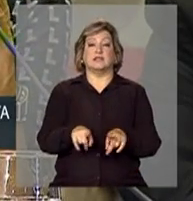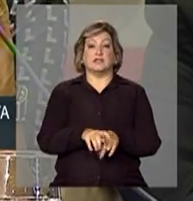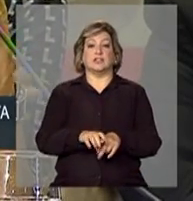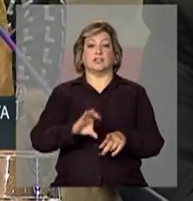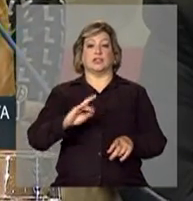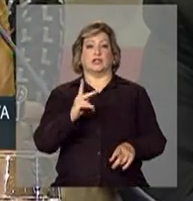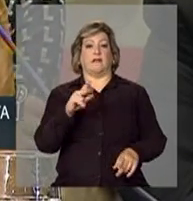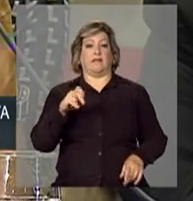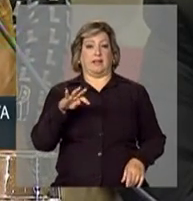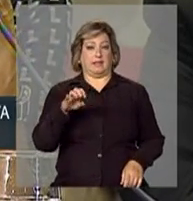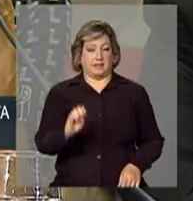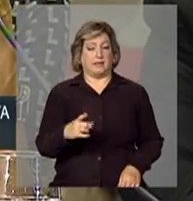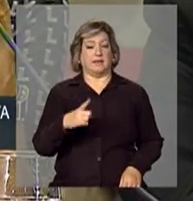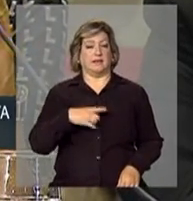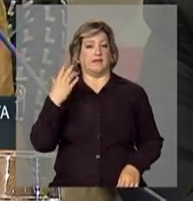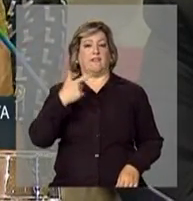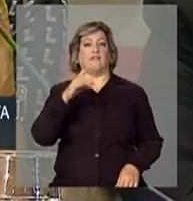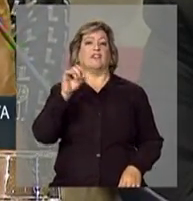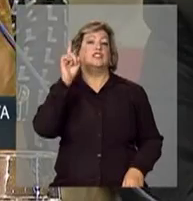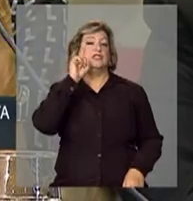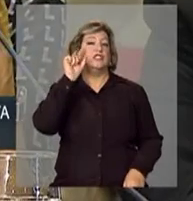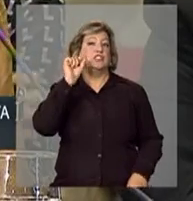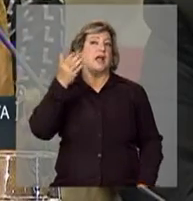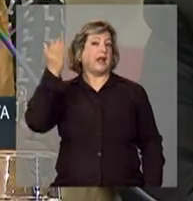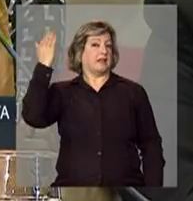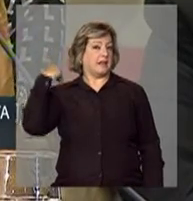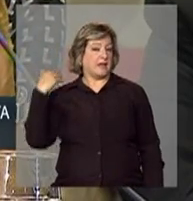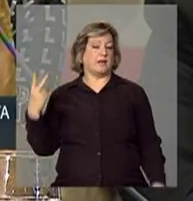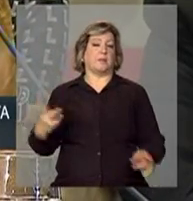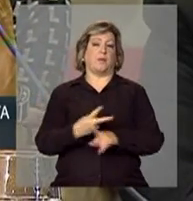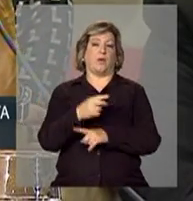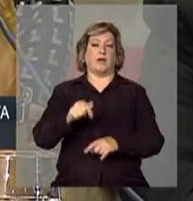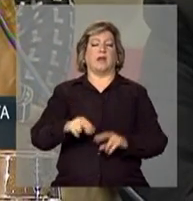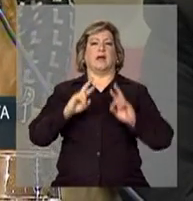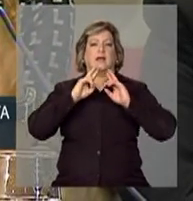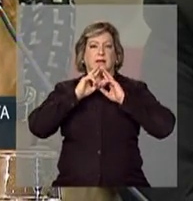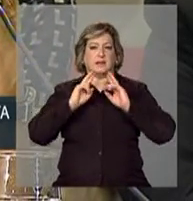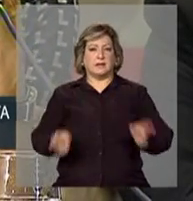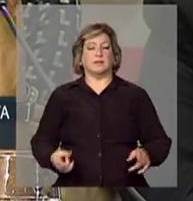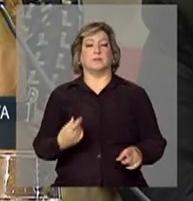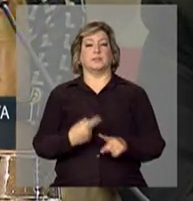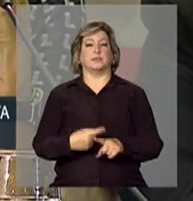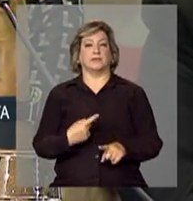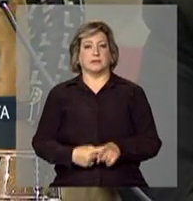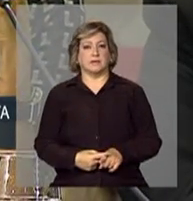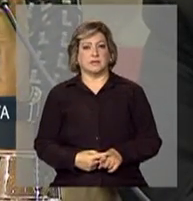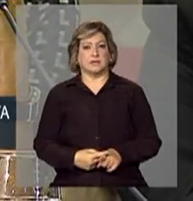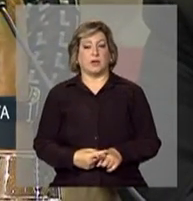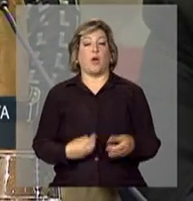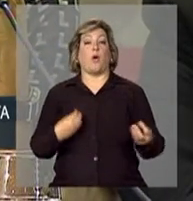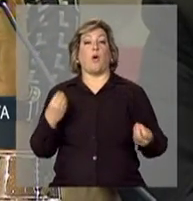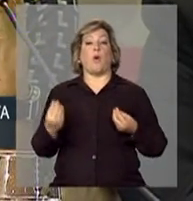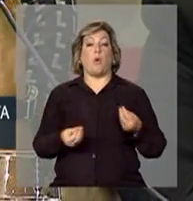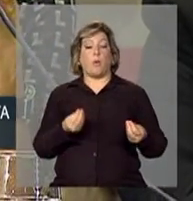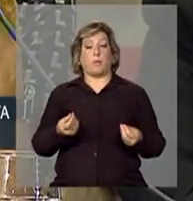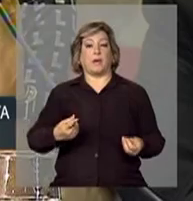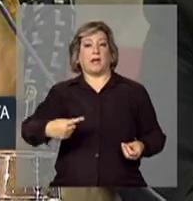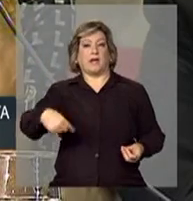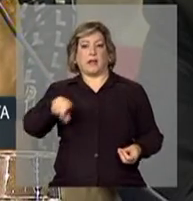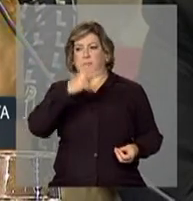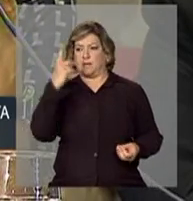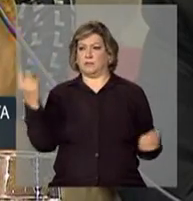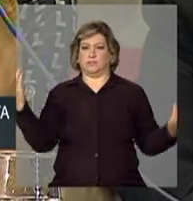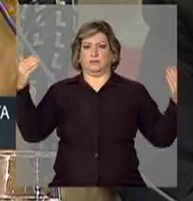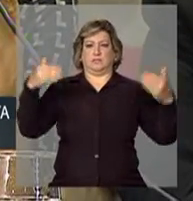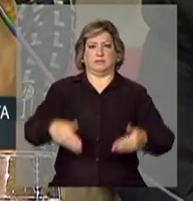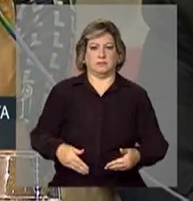aqui há 20 dias atrás, denunciando o modo como eles foram abordados